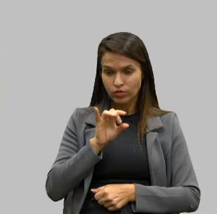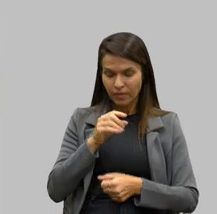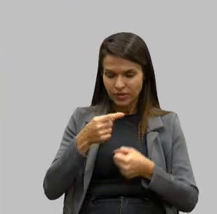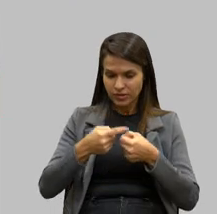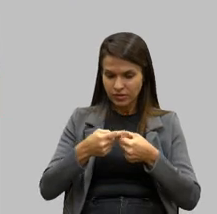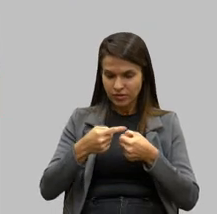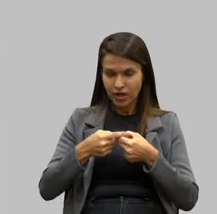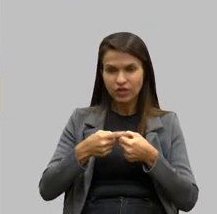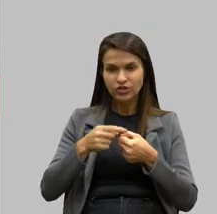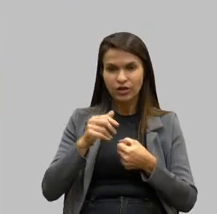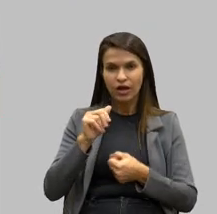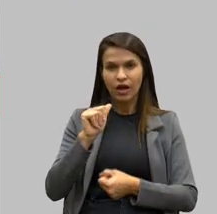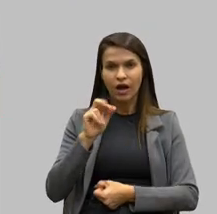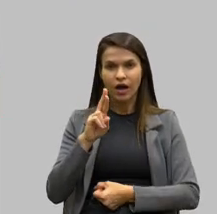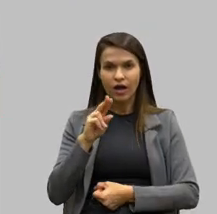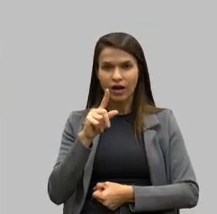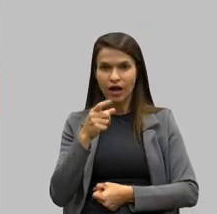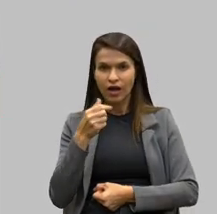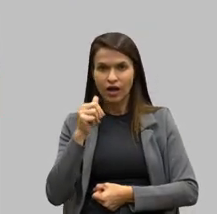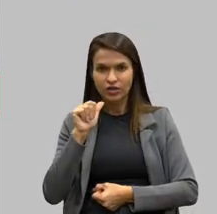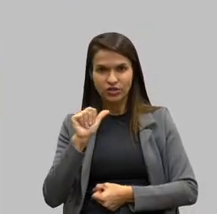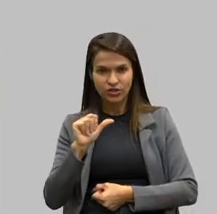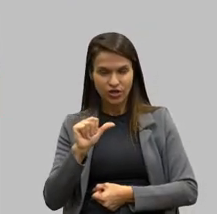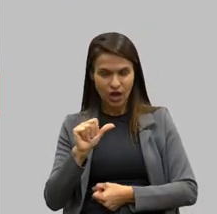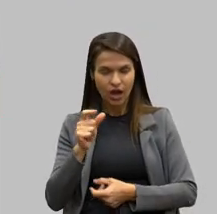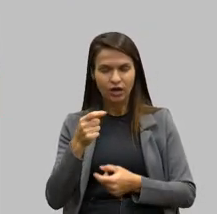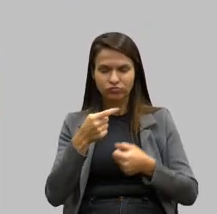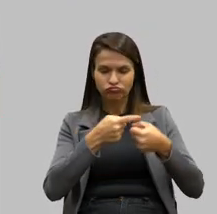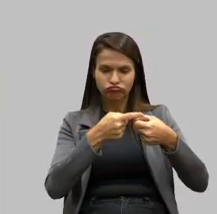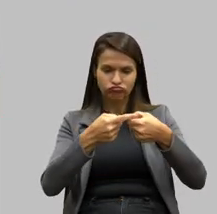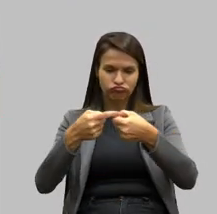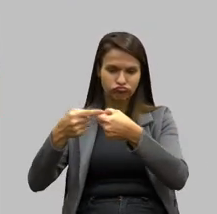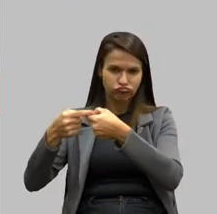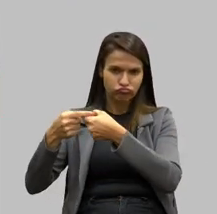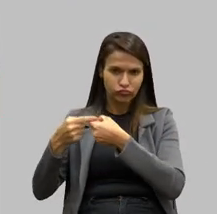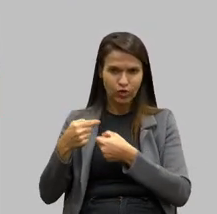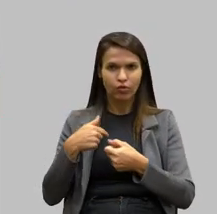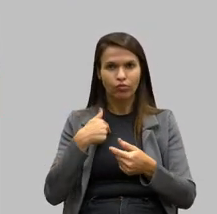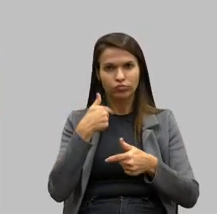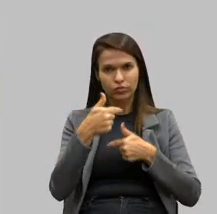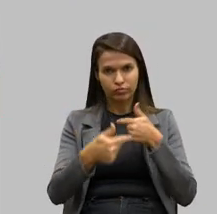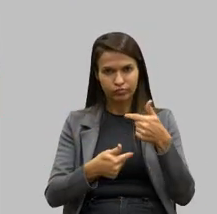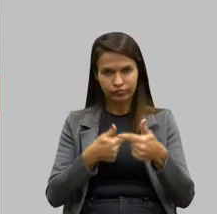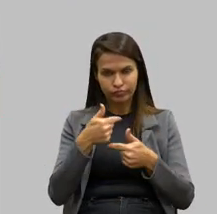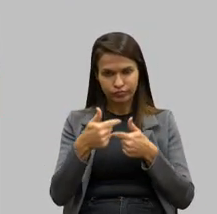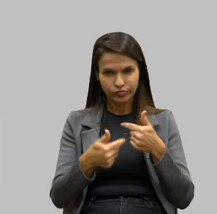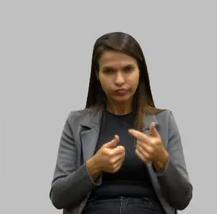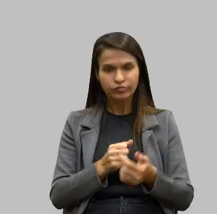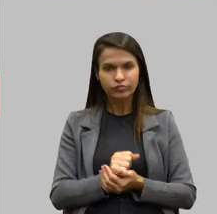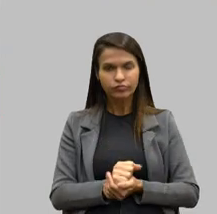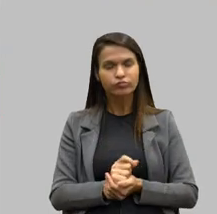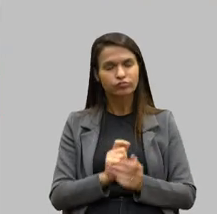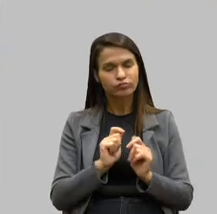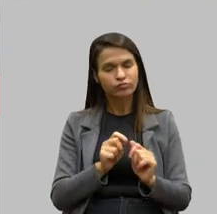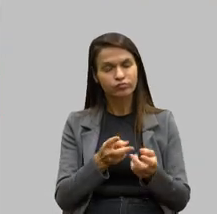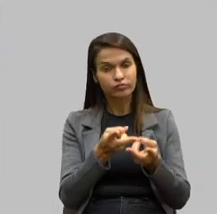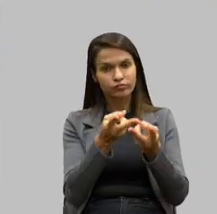Araxá, mas em toda a região, as cidades que eu atuo. e a gente pôde perceber,